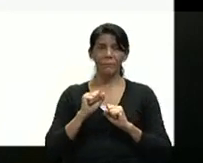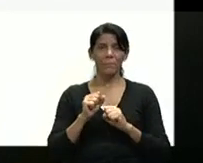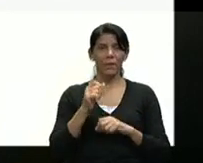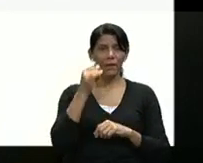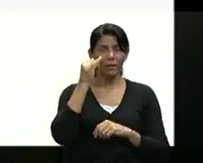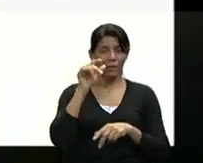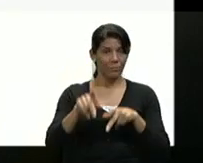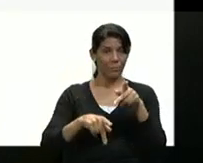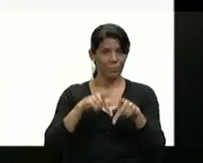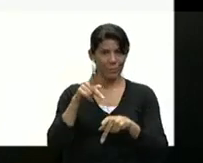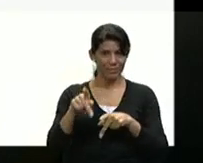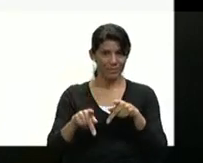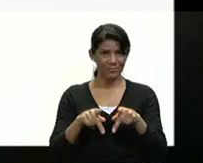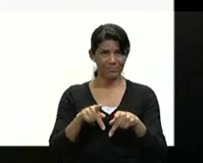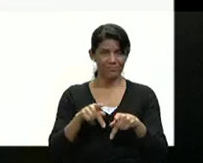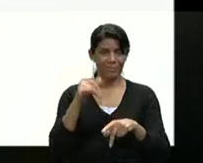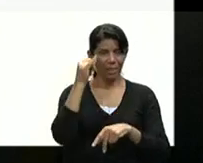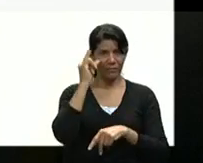na população